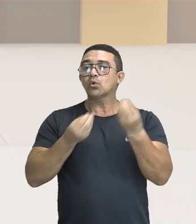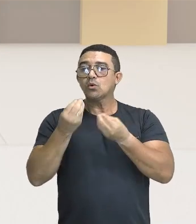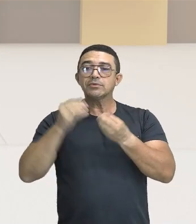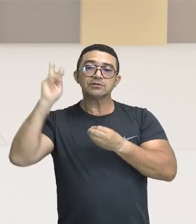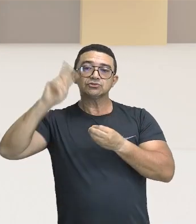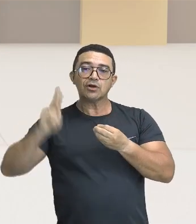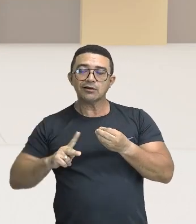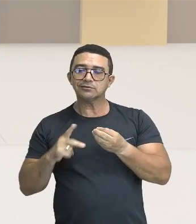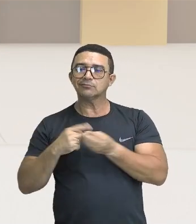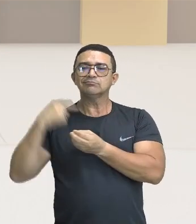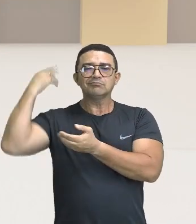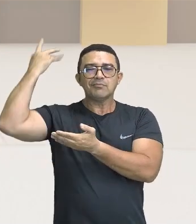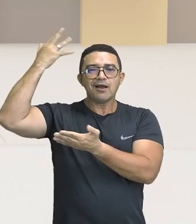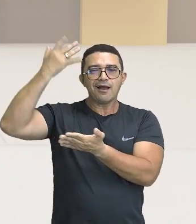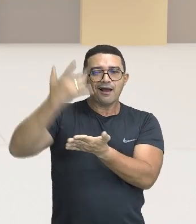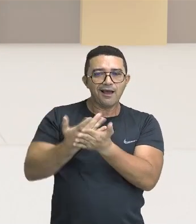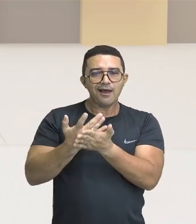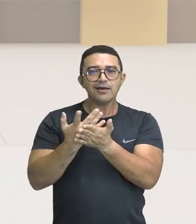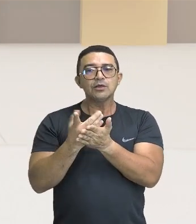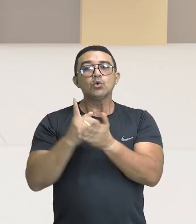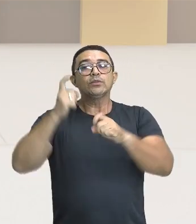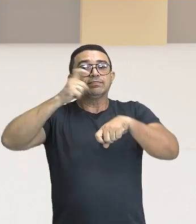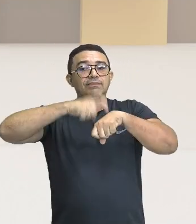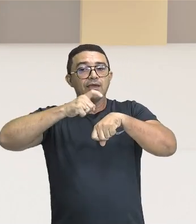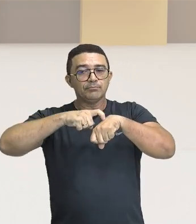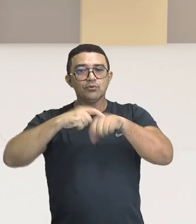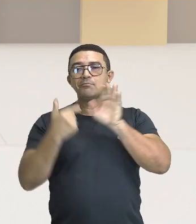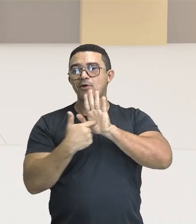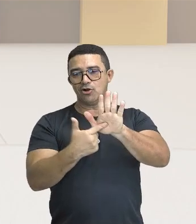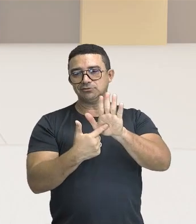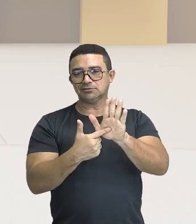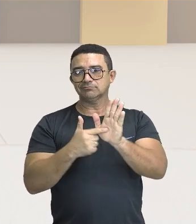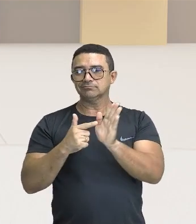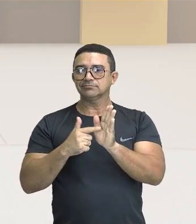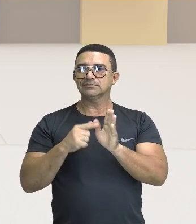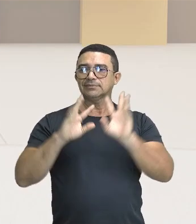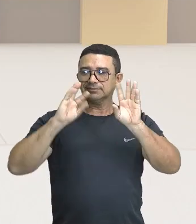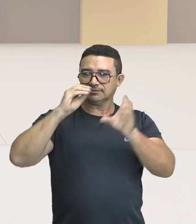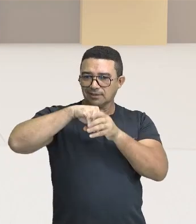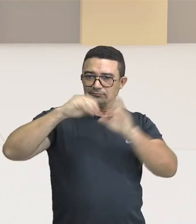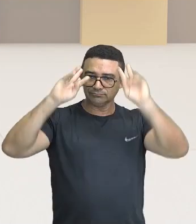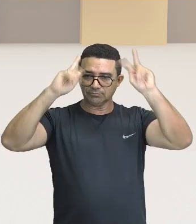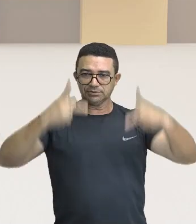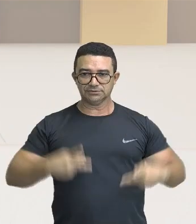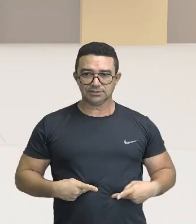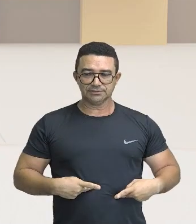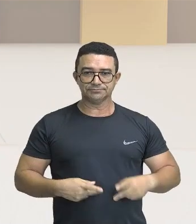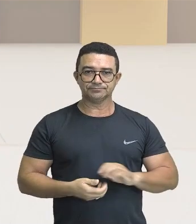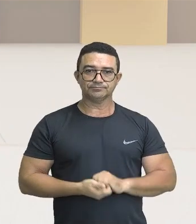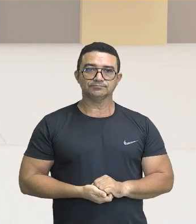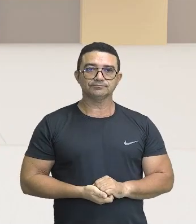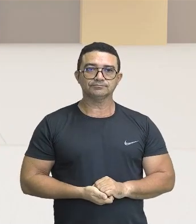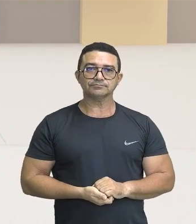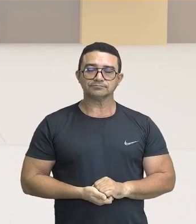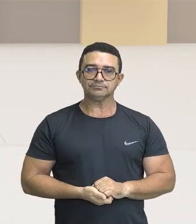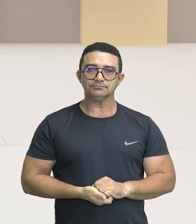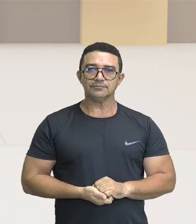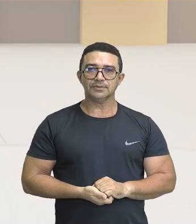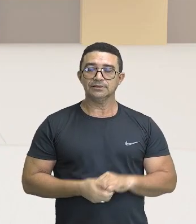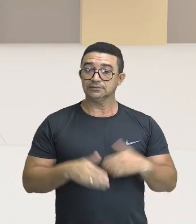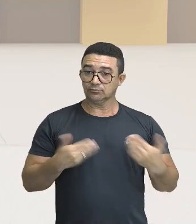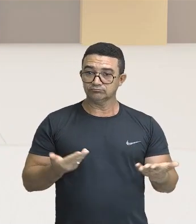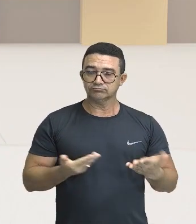dos tempos na humanidade. E vamos seguir aí com outra definição. É isso mesmo, professor